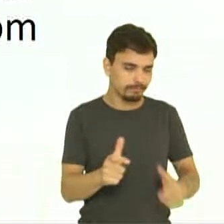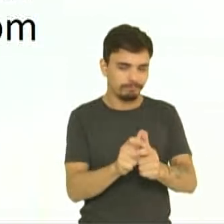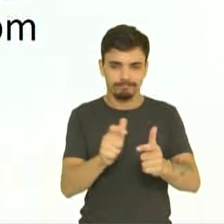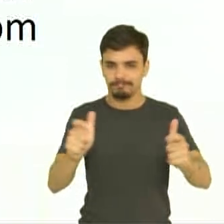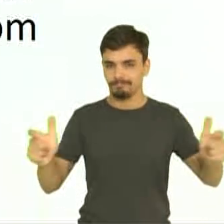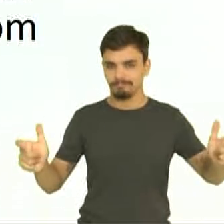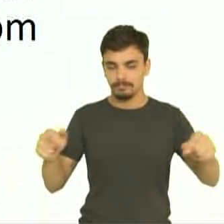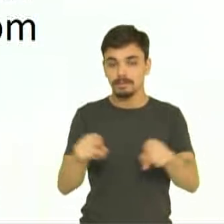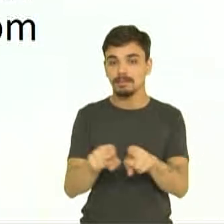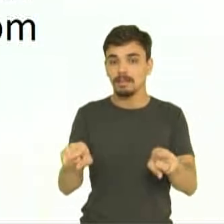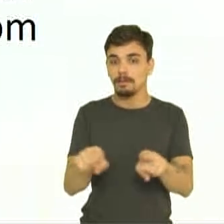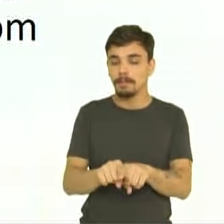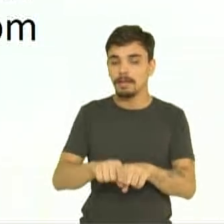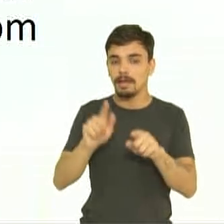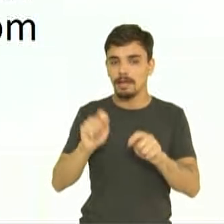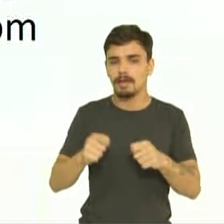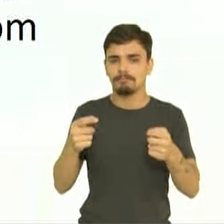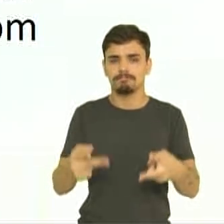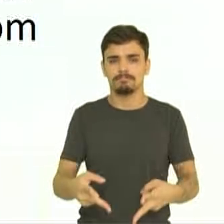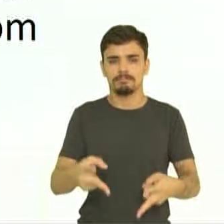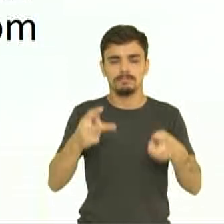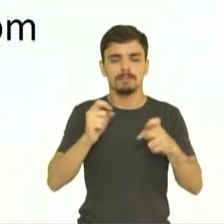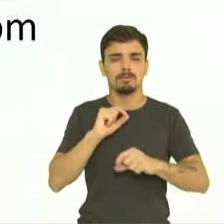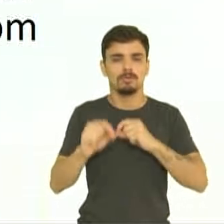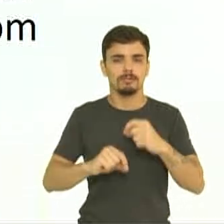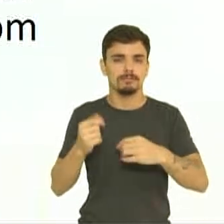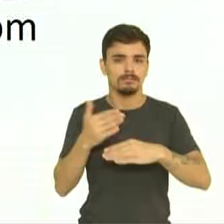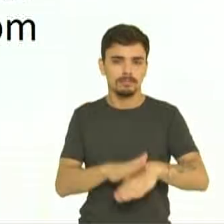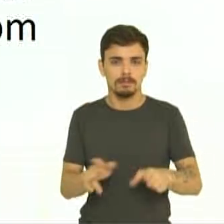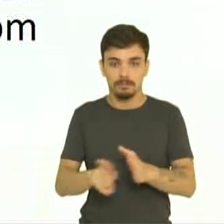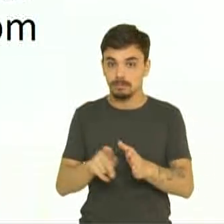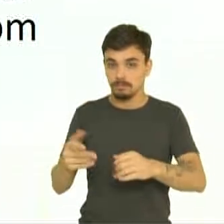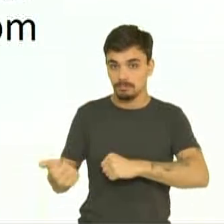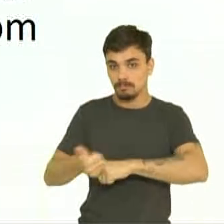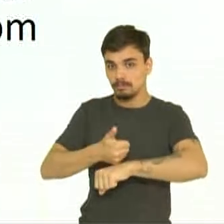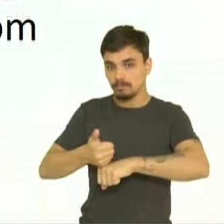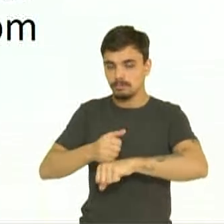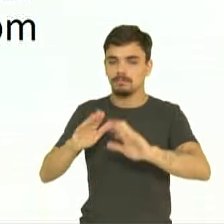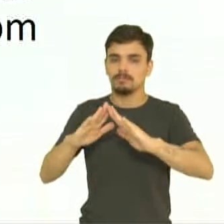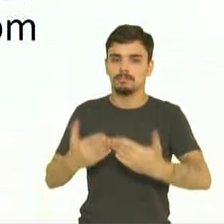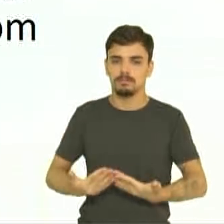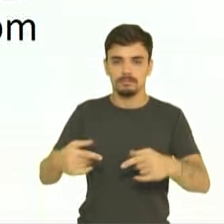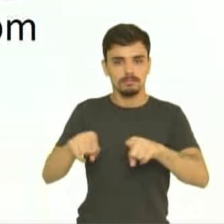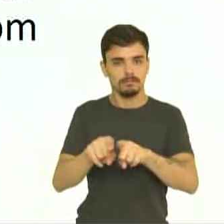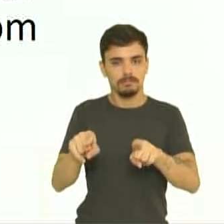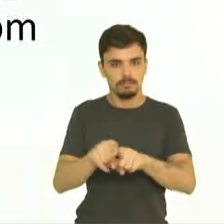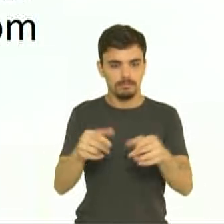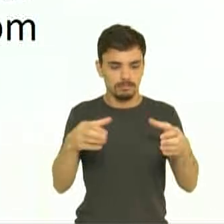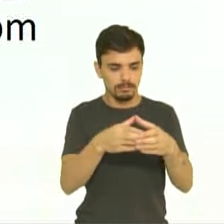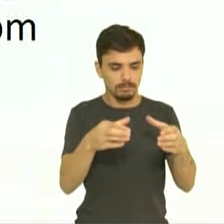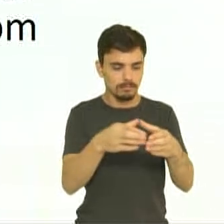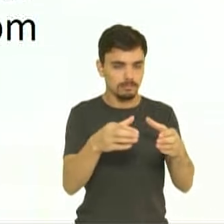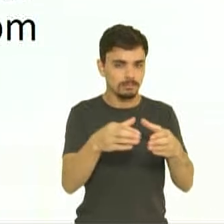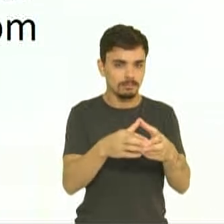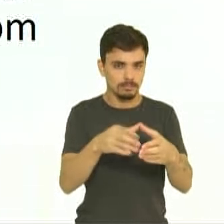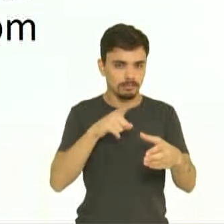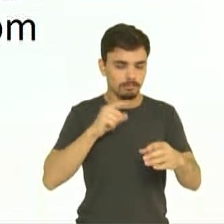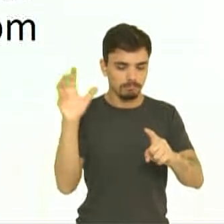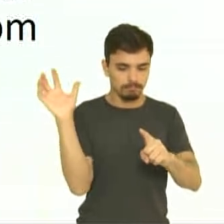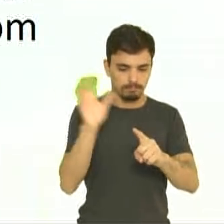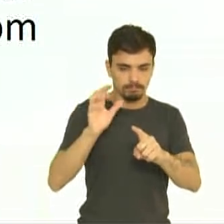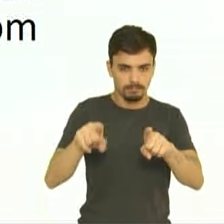É perceptível o grande desestímulo por parte dos profissionais da escola, equipes sem incentivo,